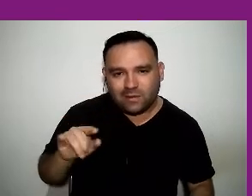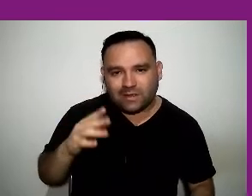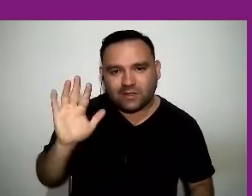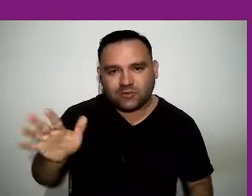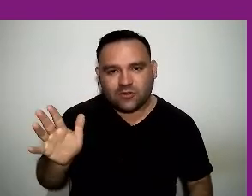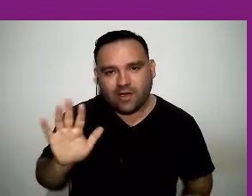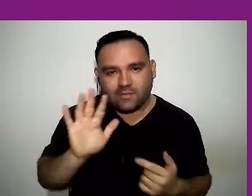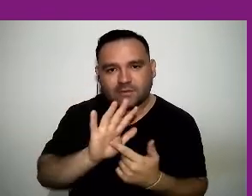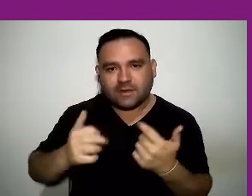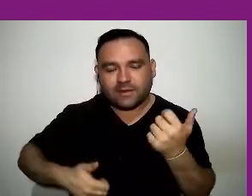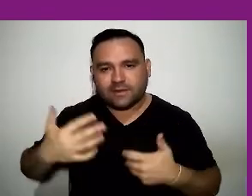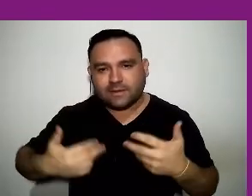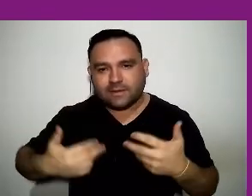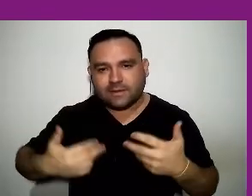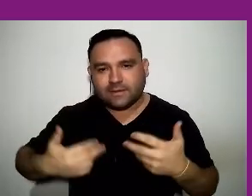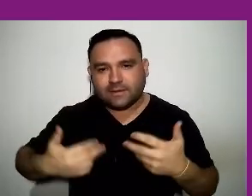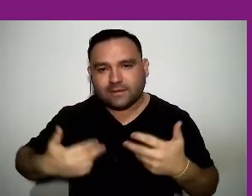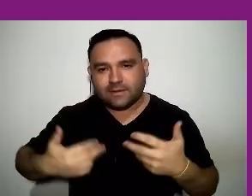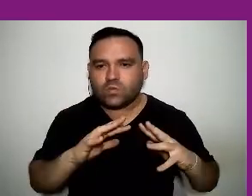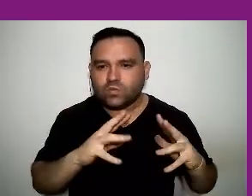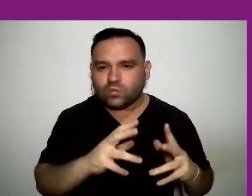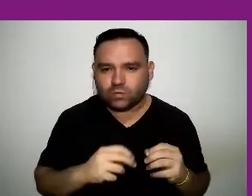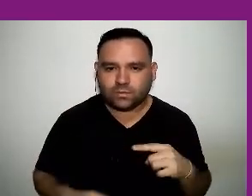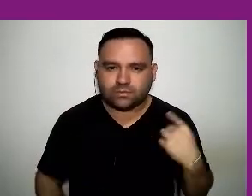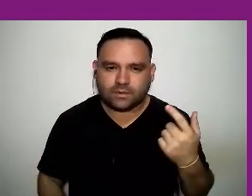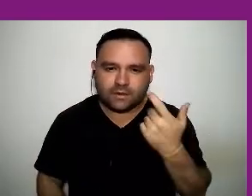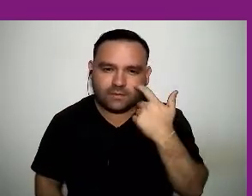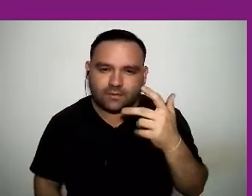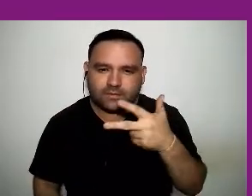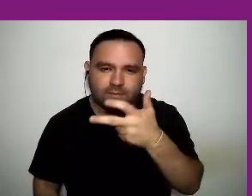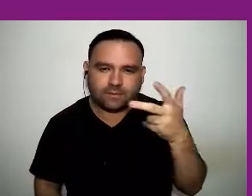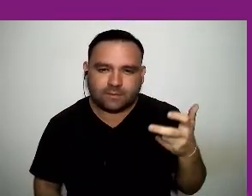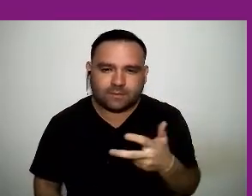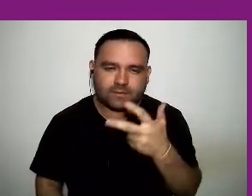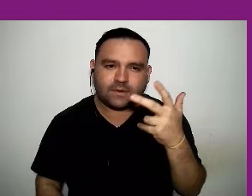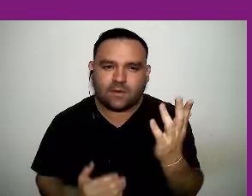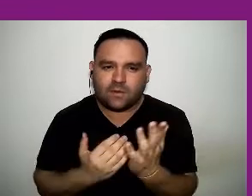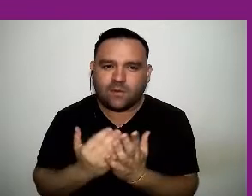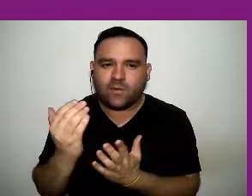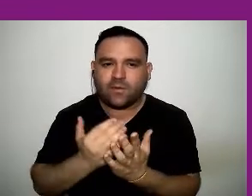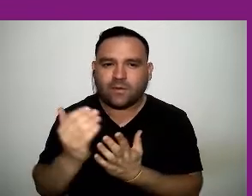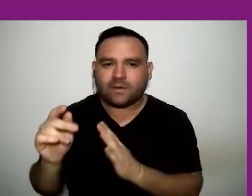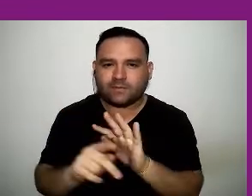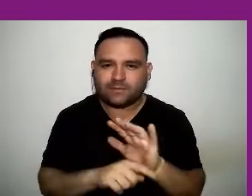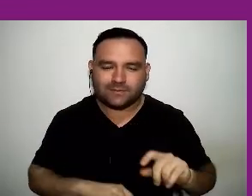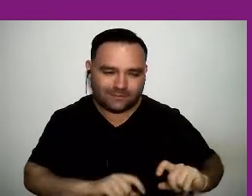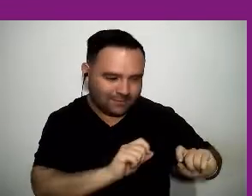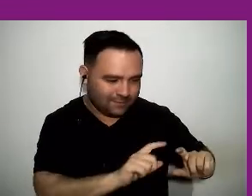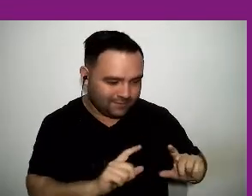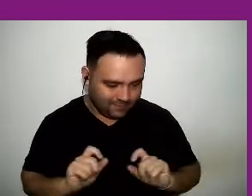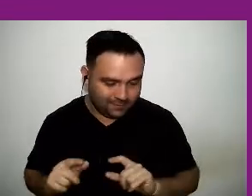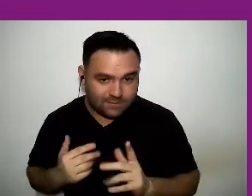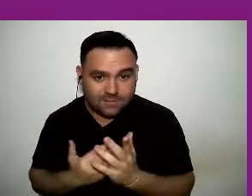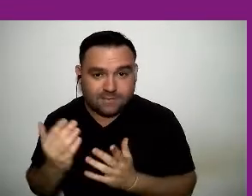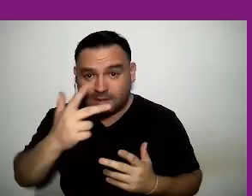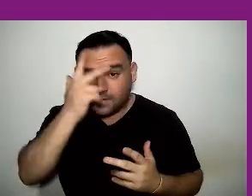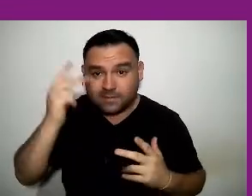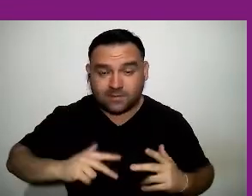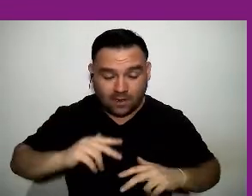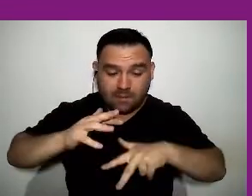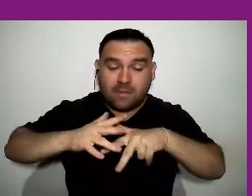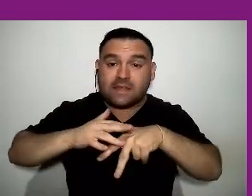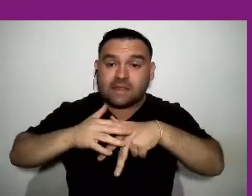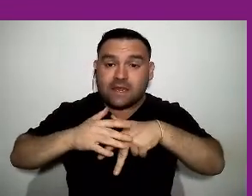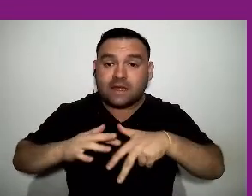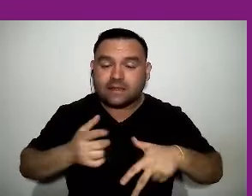apresentou essas figuras em que nós vimos logo no início da pandemia, em que os pacientes